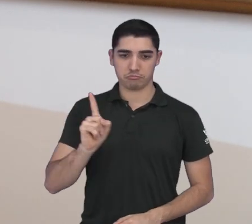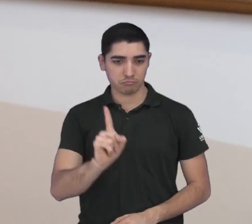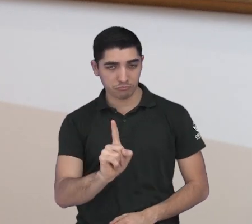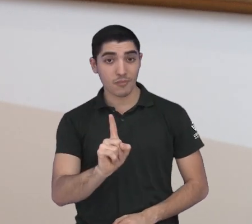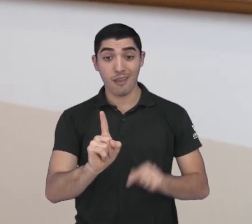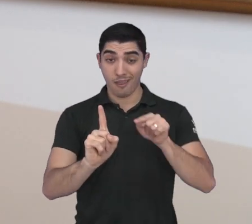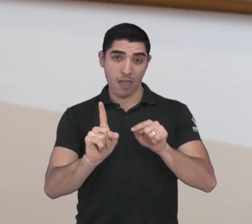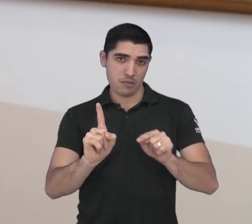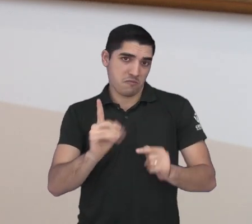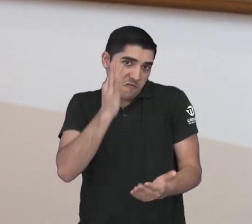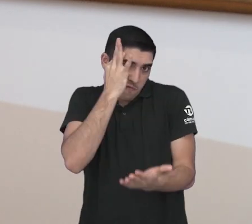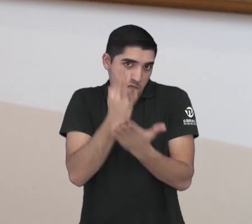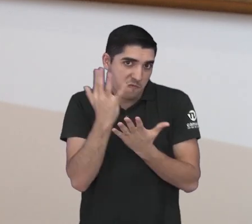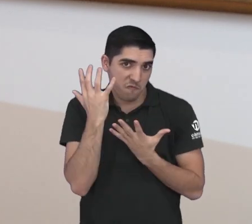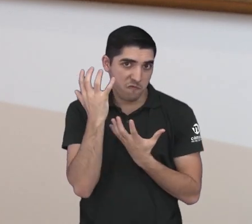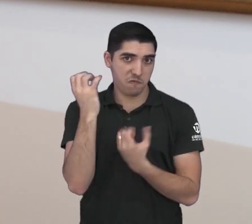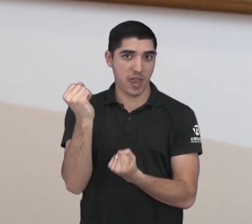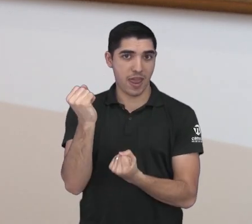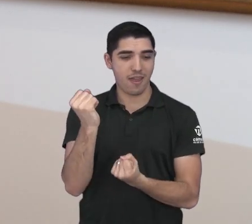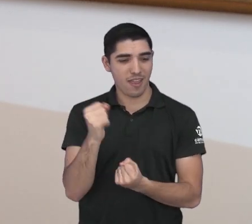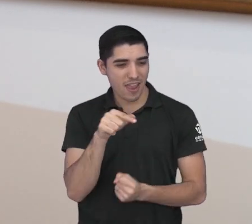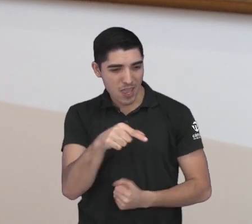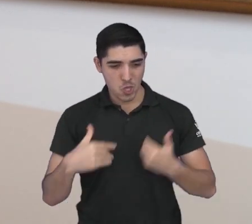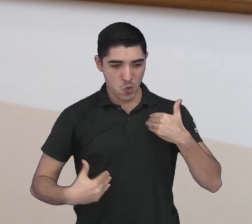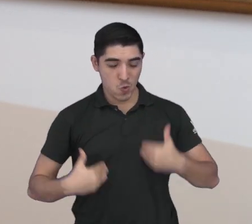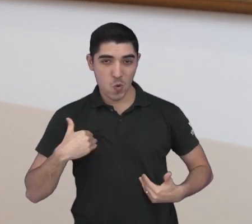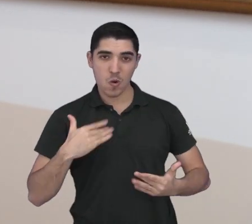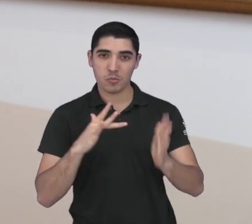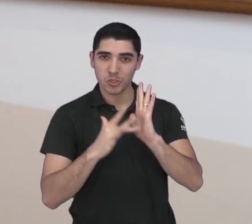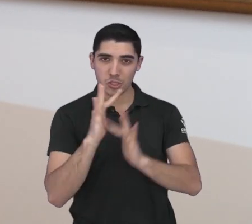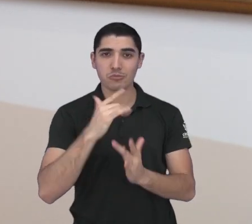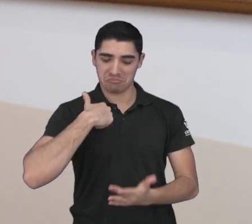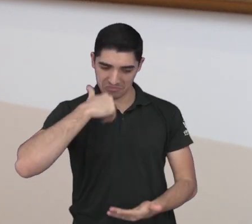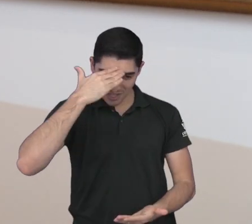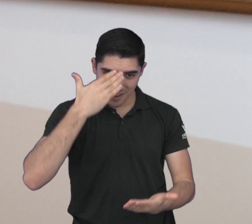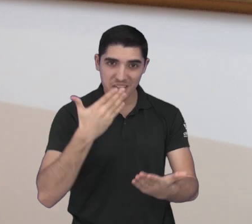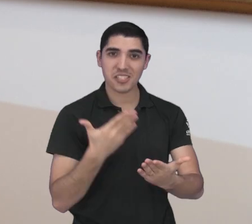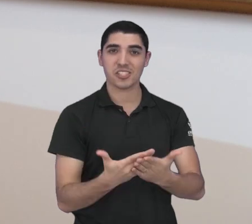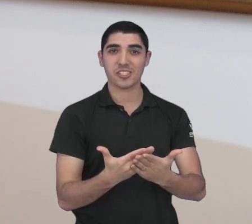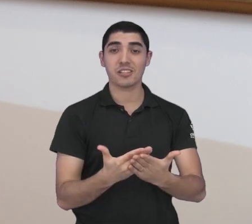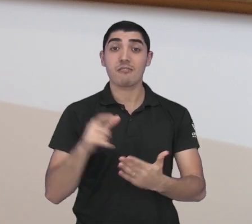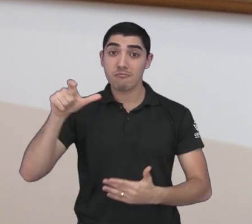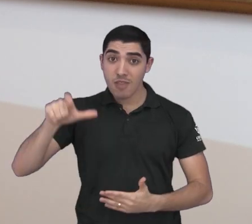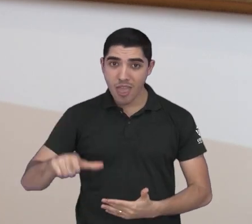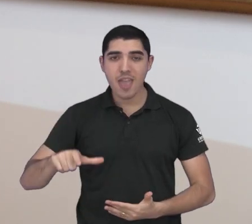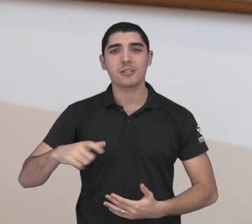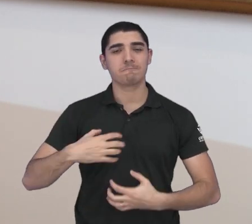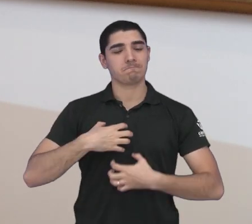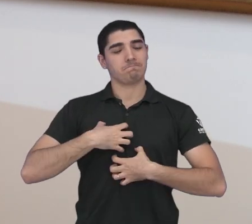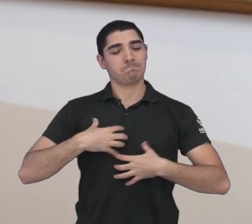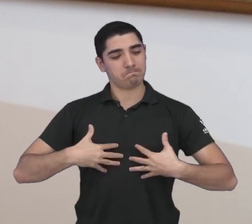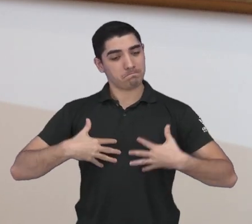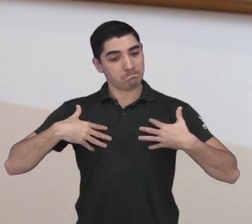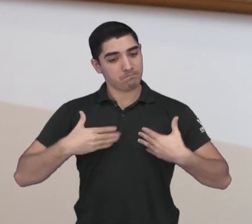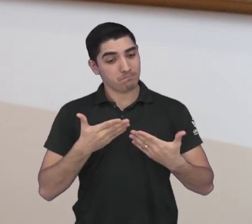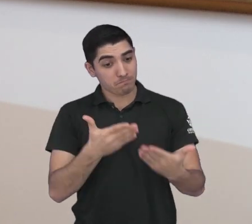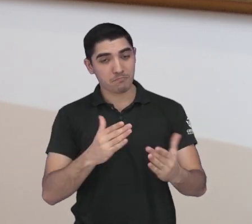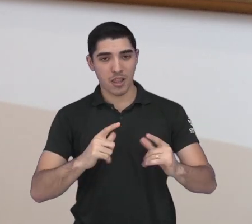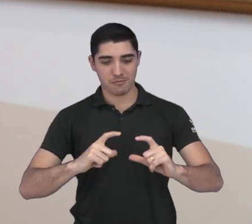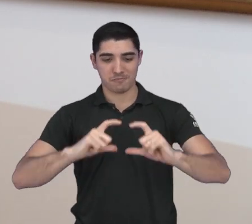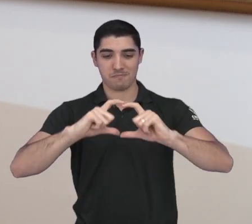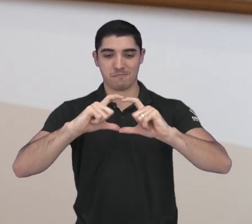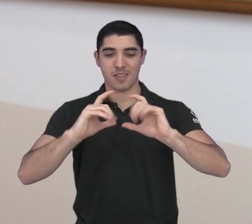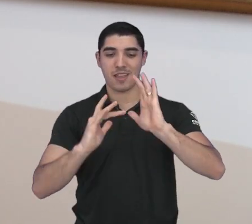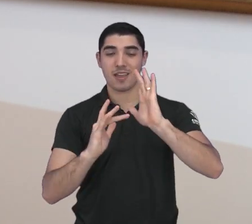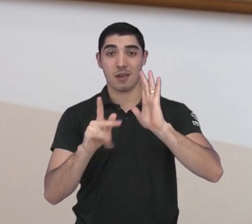seu testemunho de fé no corpo de Cristo, honrar ali a